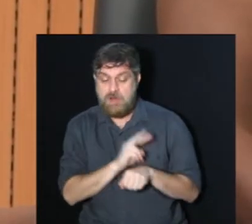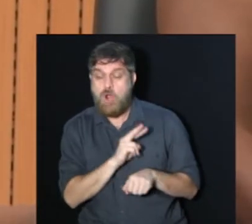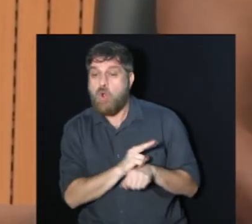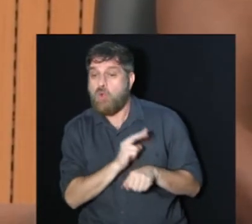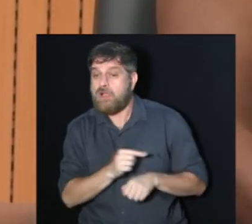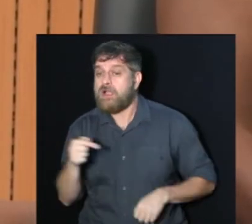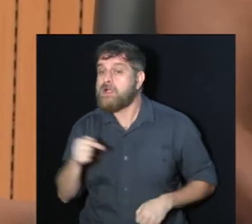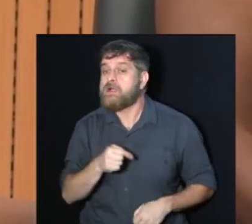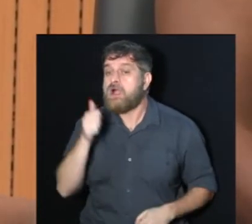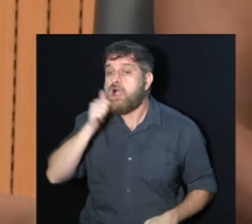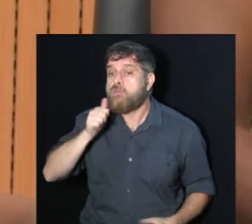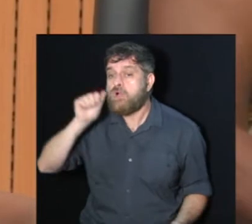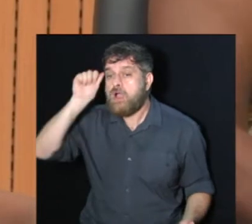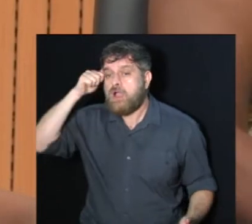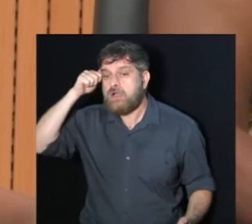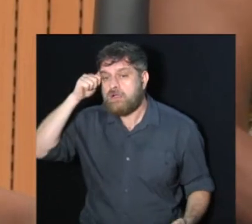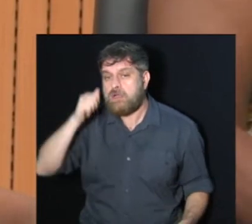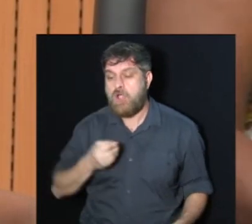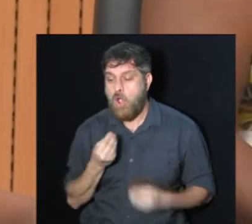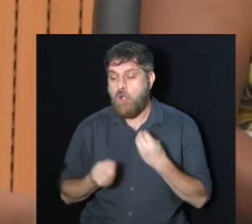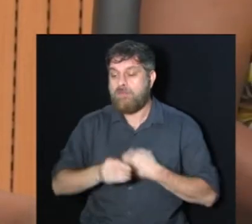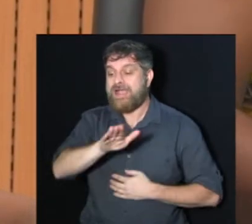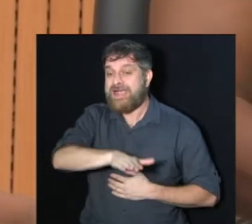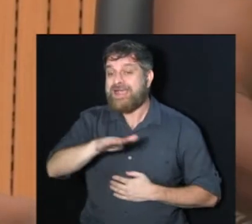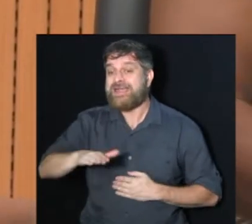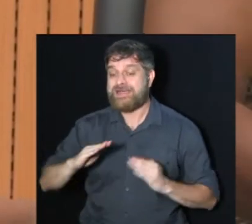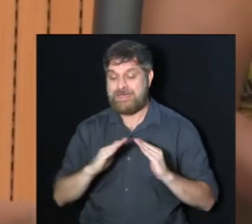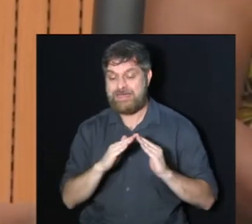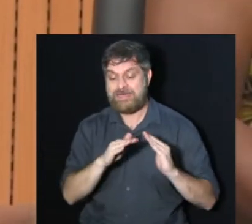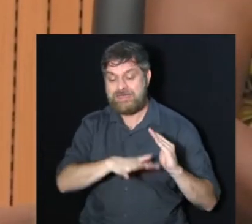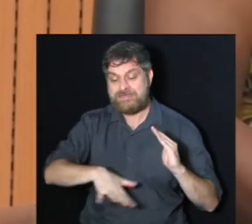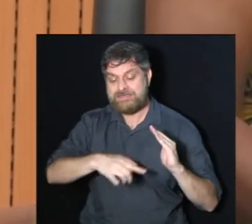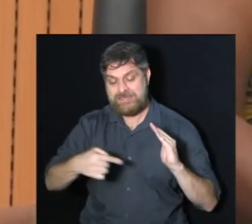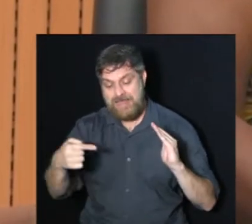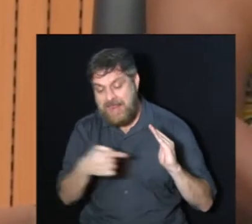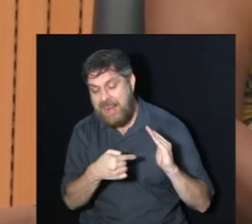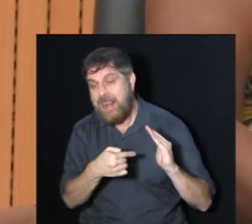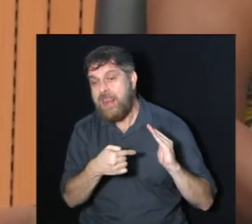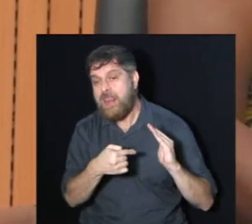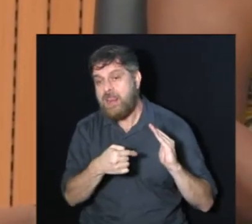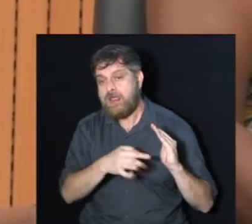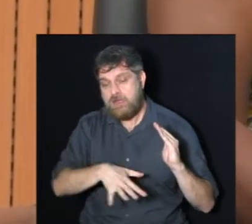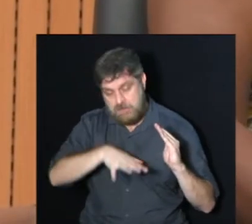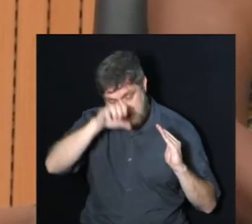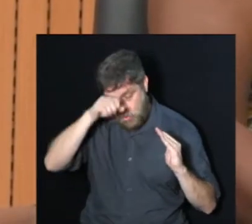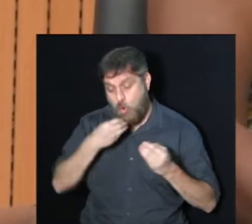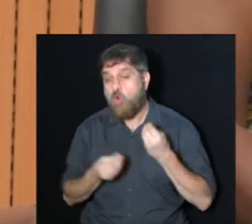Como é que nós tratamos as nossas crianças dentro do nosso terreiro?